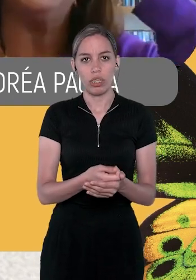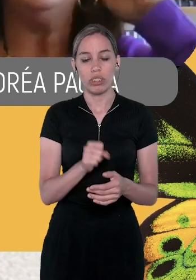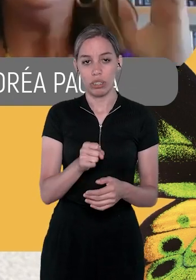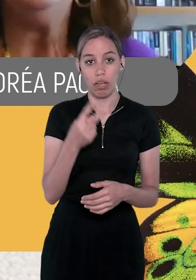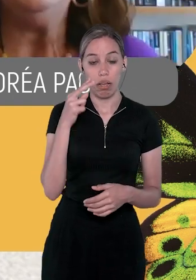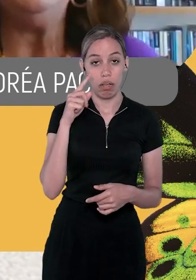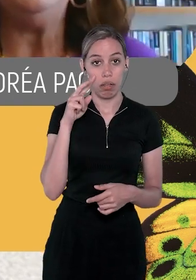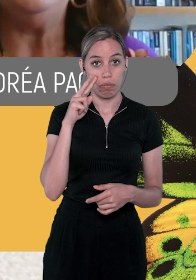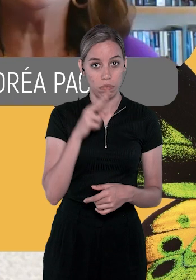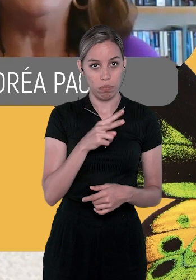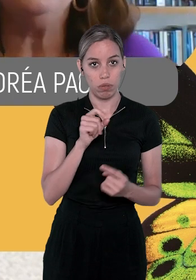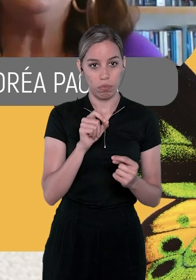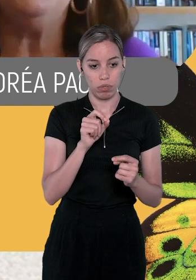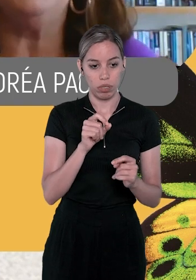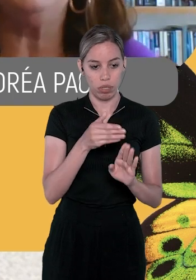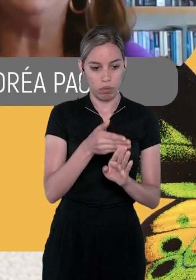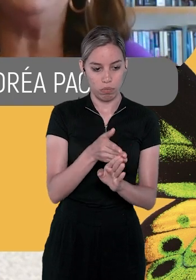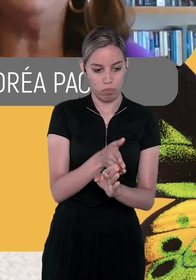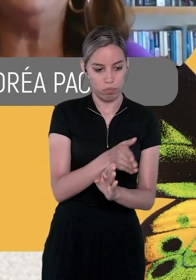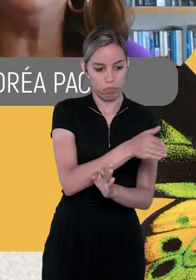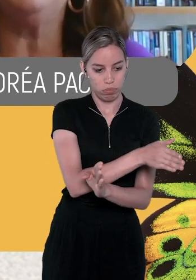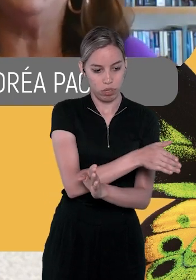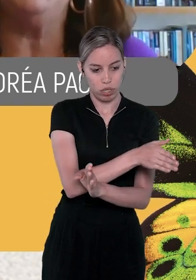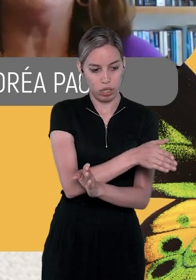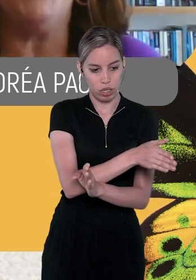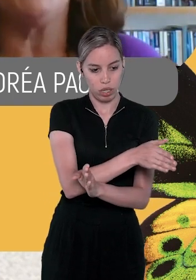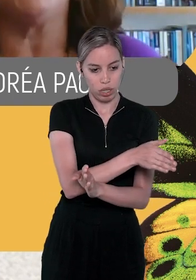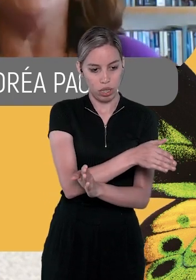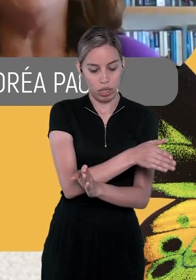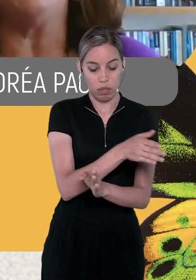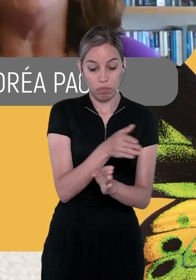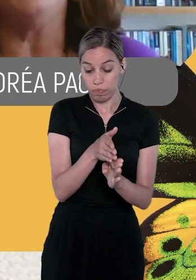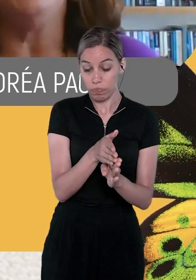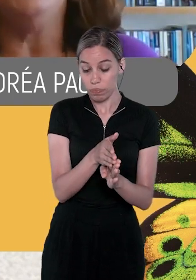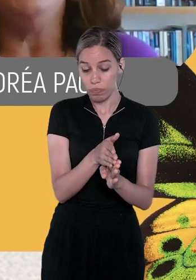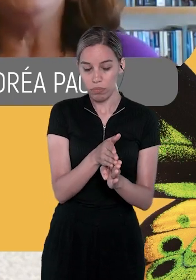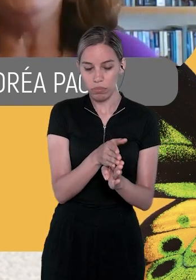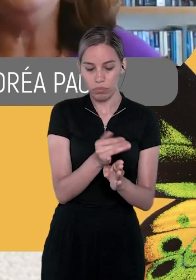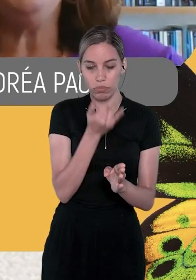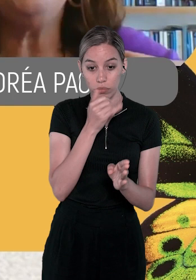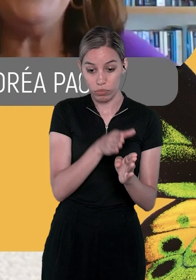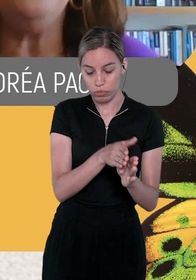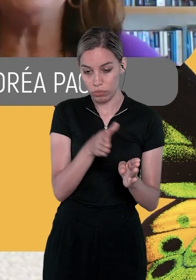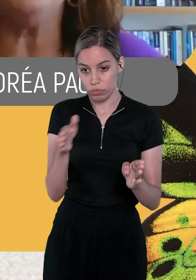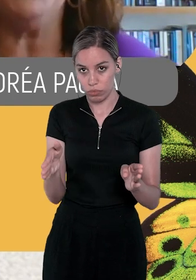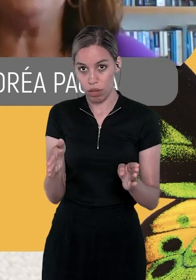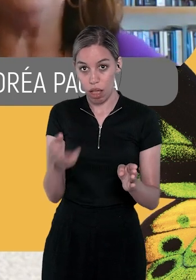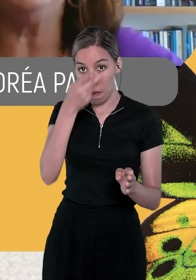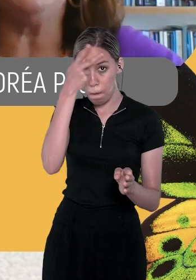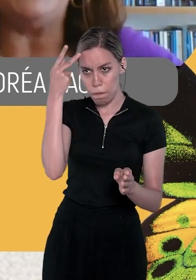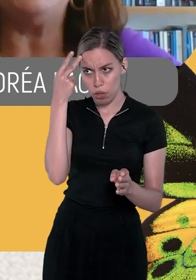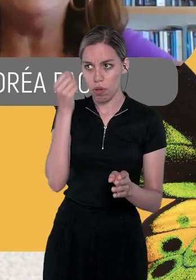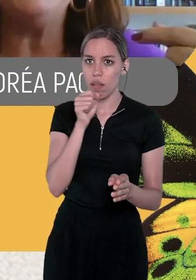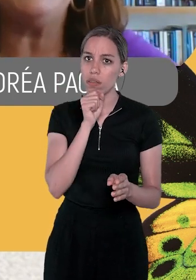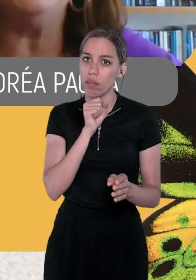adiante, é um grupo de idosos hoje que viveu a